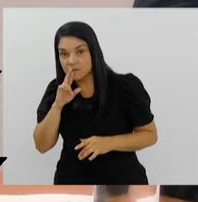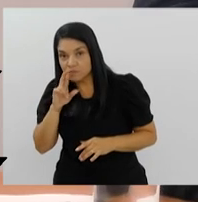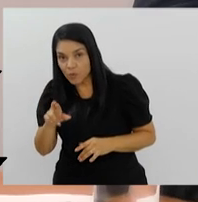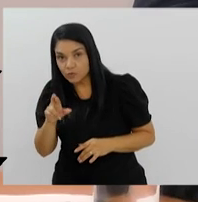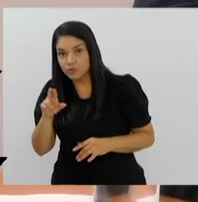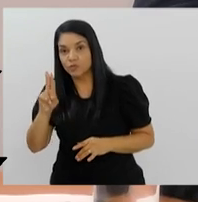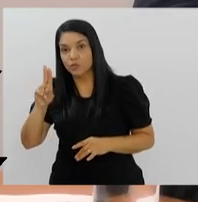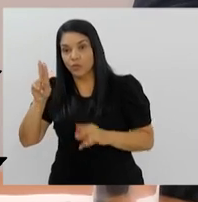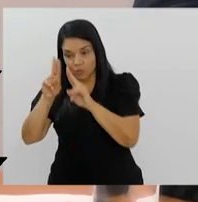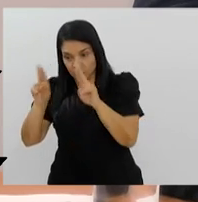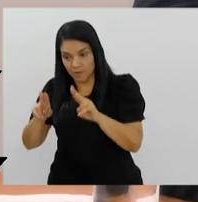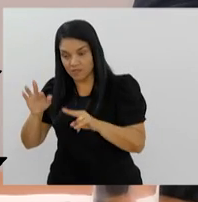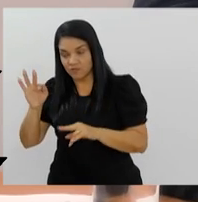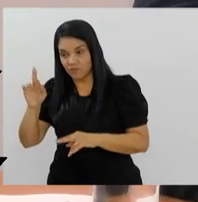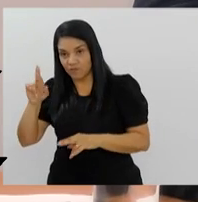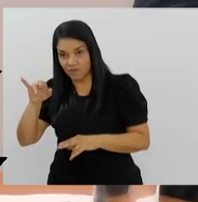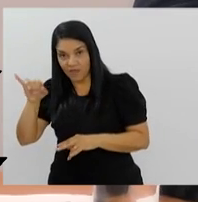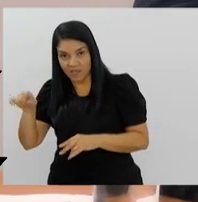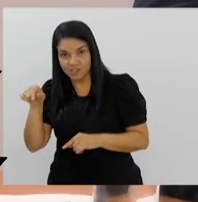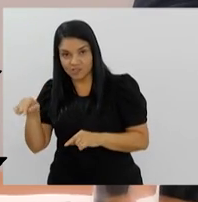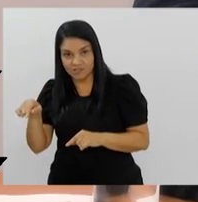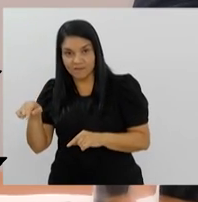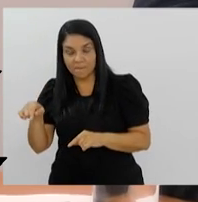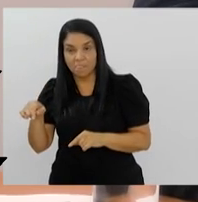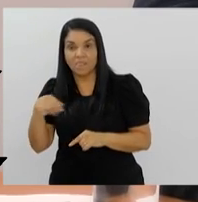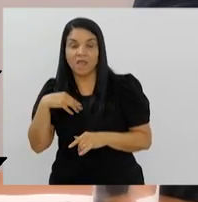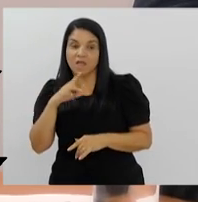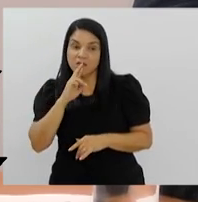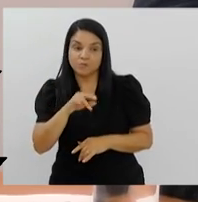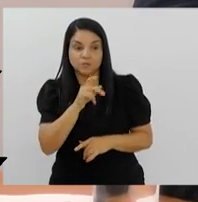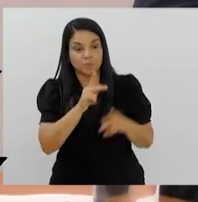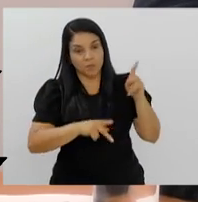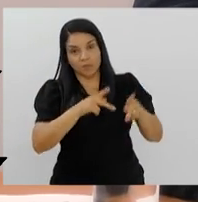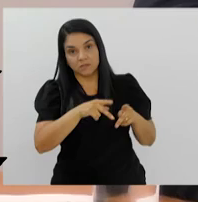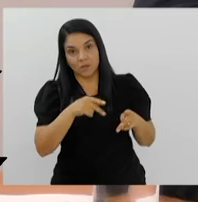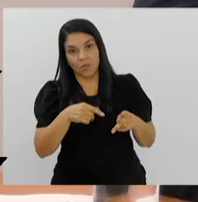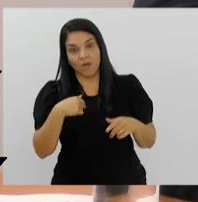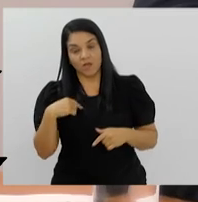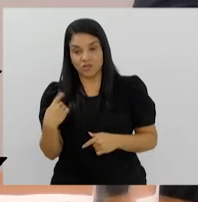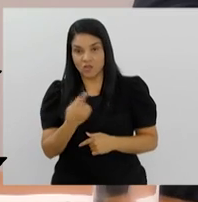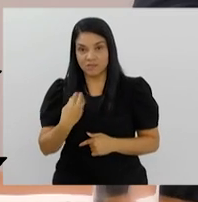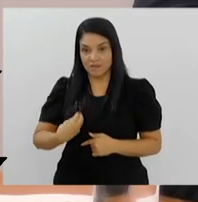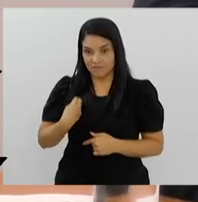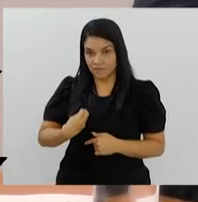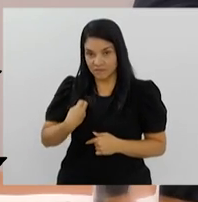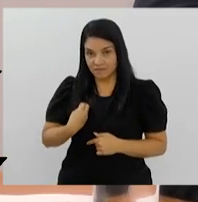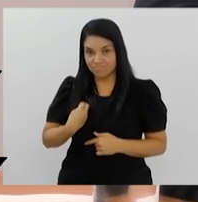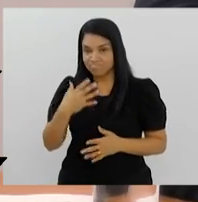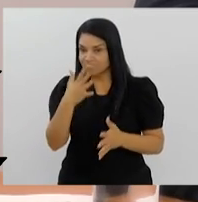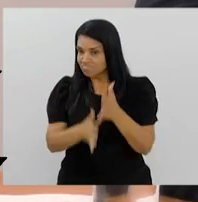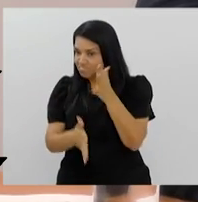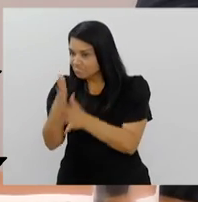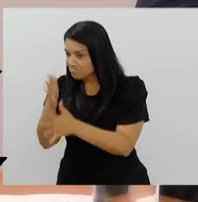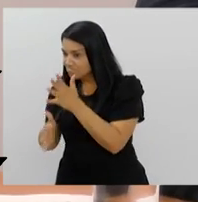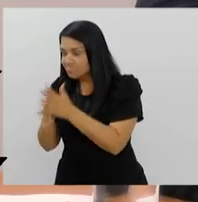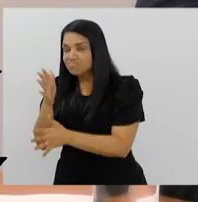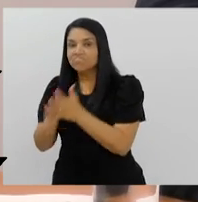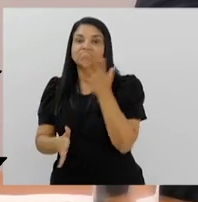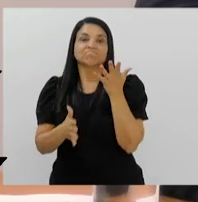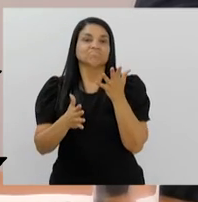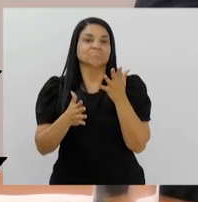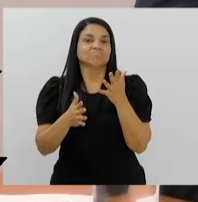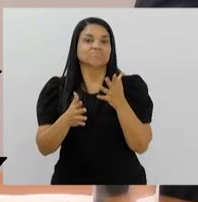aqui porque se o senhor tá fazendo da nossa vida o inferno fazendo da vida das pessoas que estão vindo aqui o